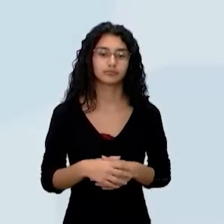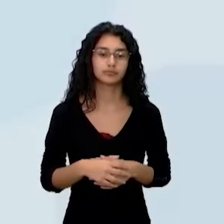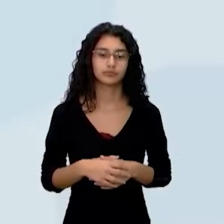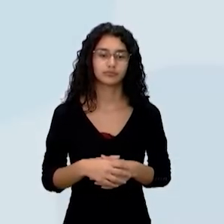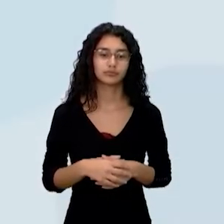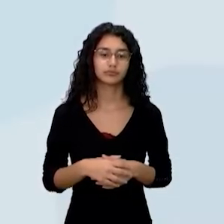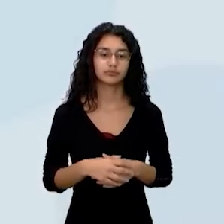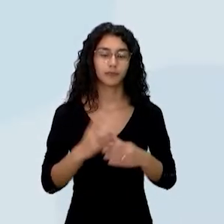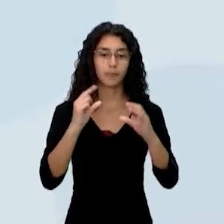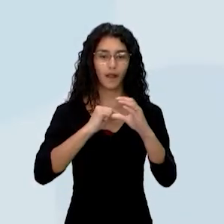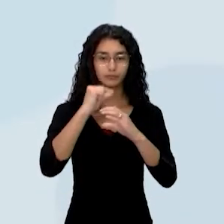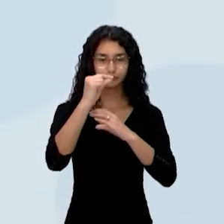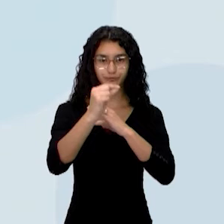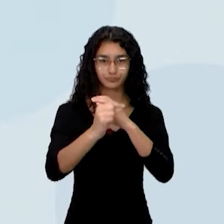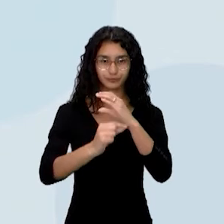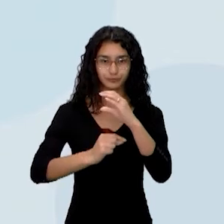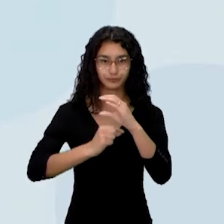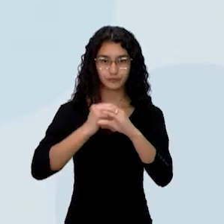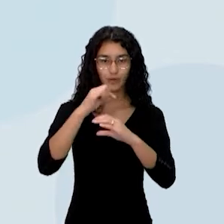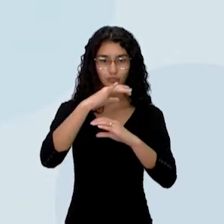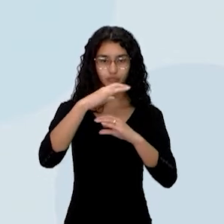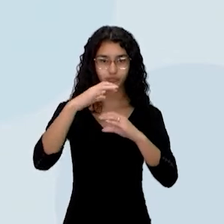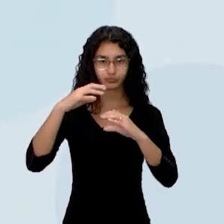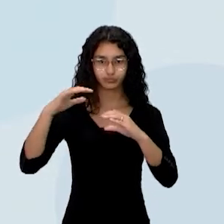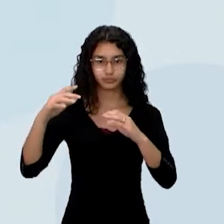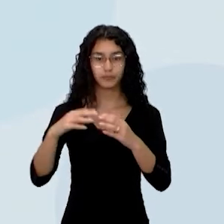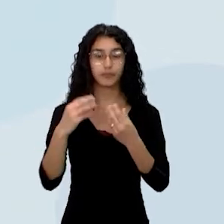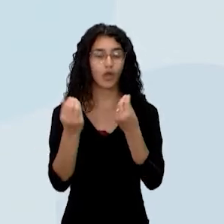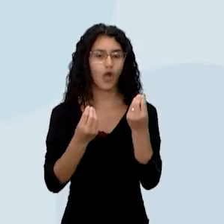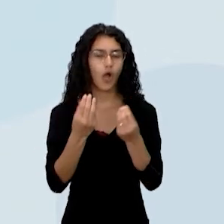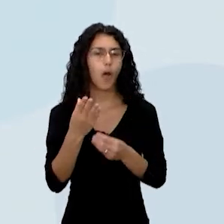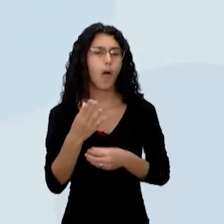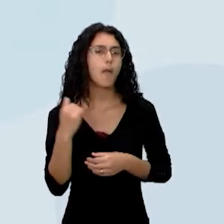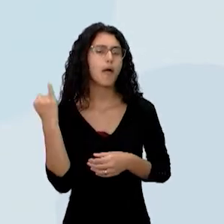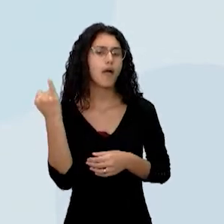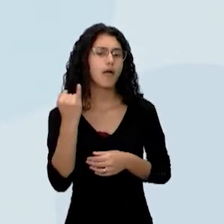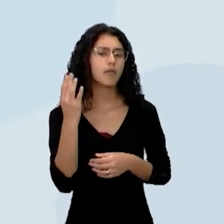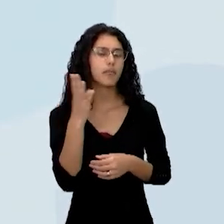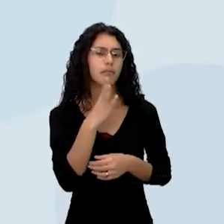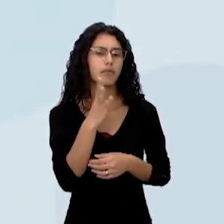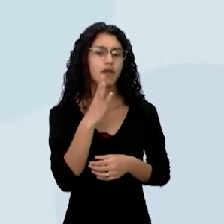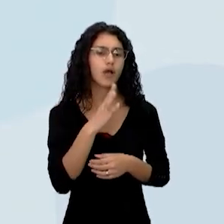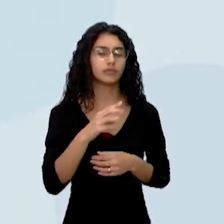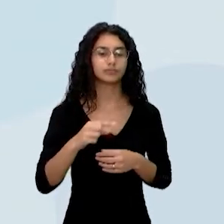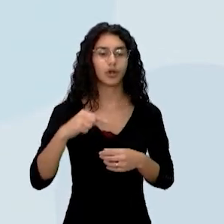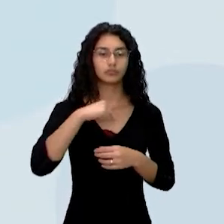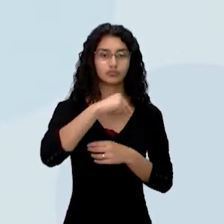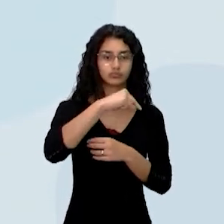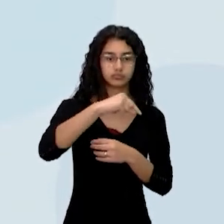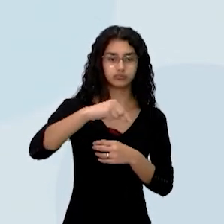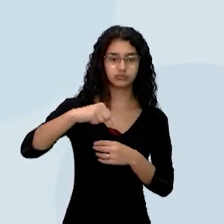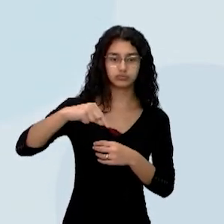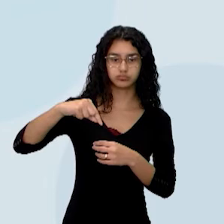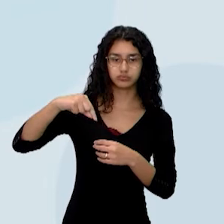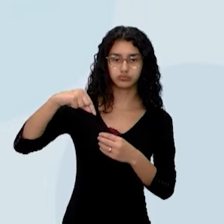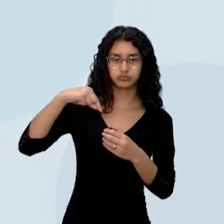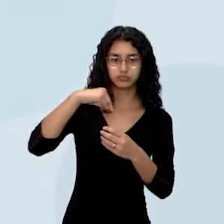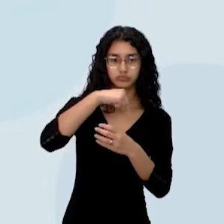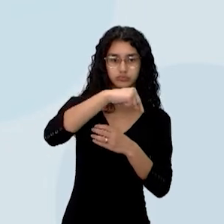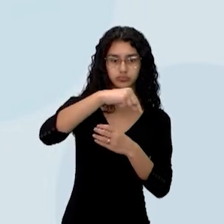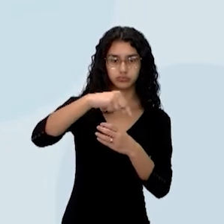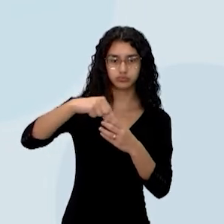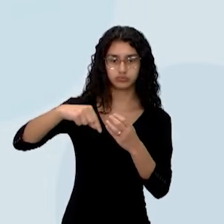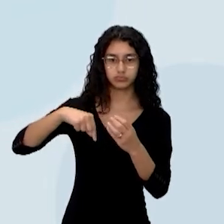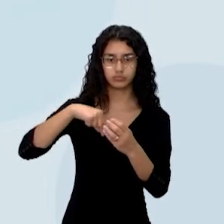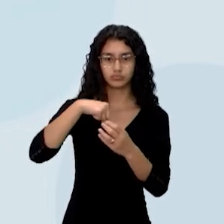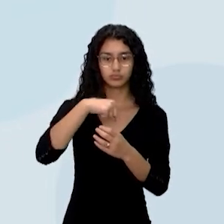pessoal. Urano, o que acontece? Urano tem uma questão muito legal de Urano, pessoal, que ele tá girando, né? Contrário,